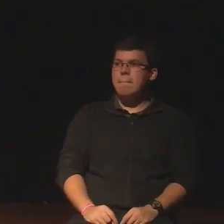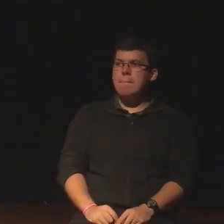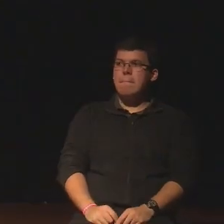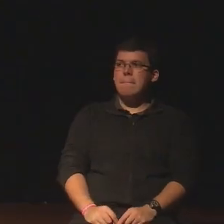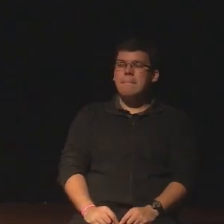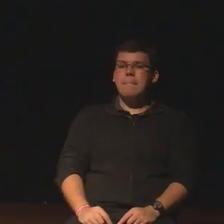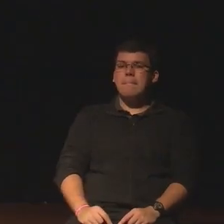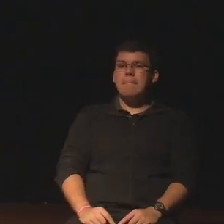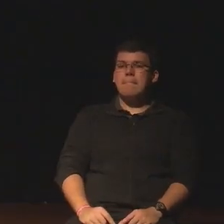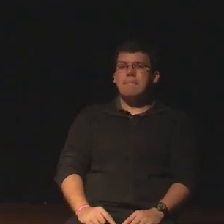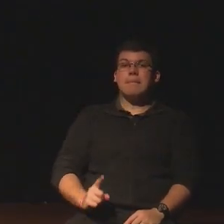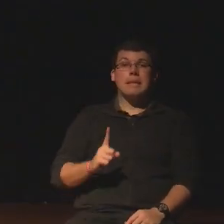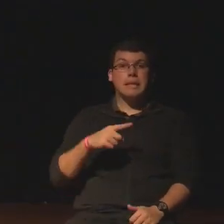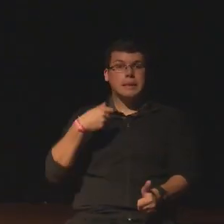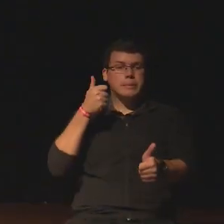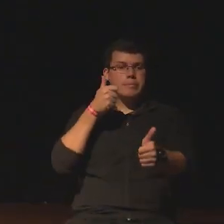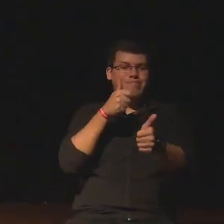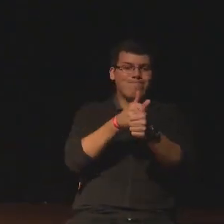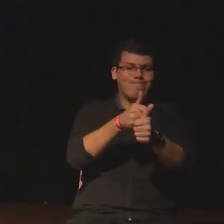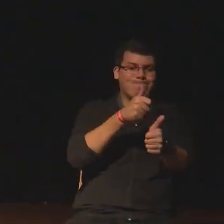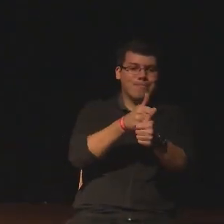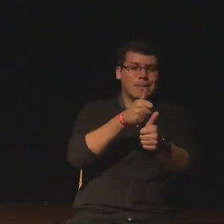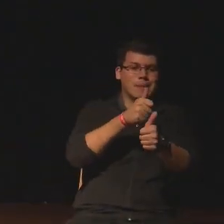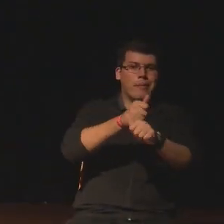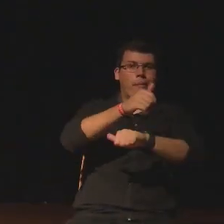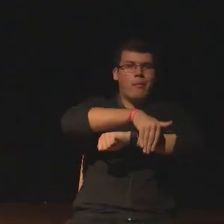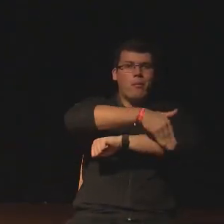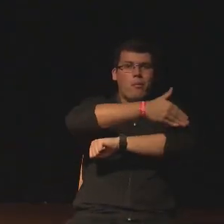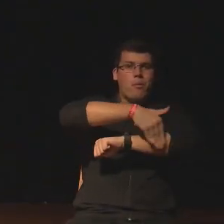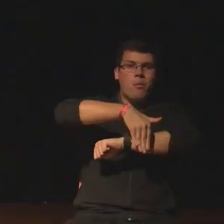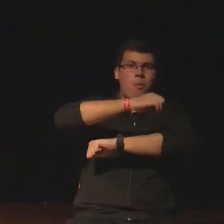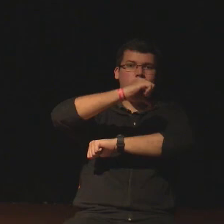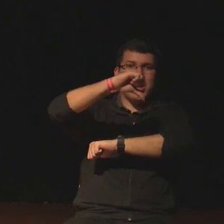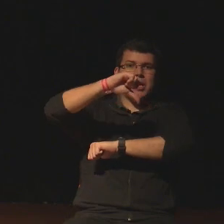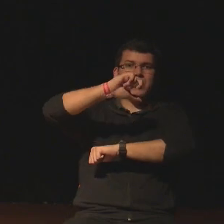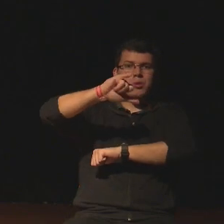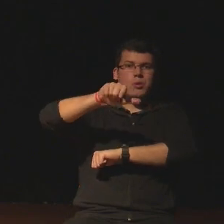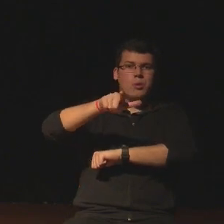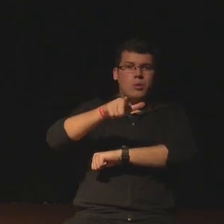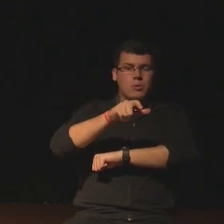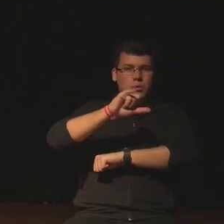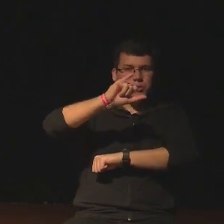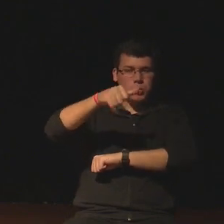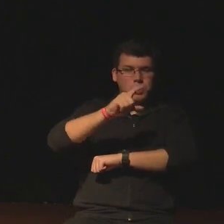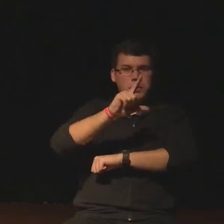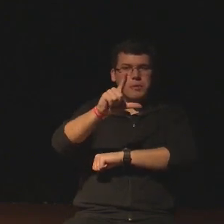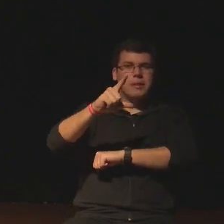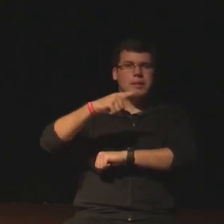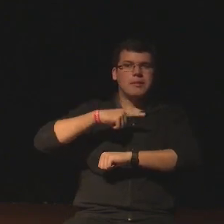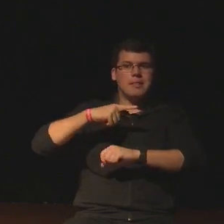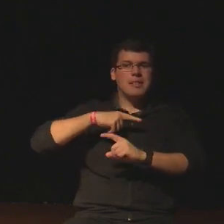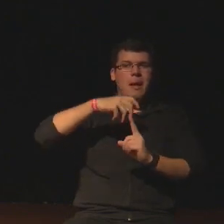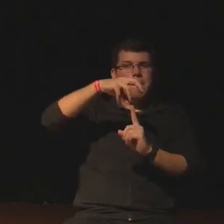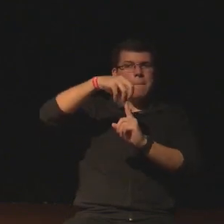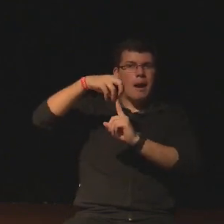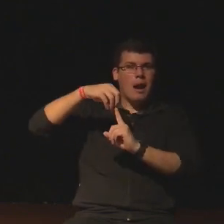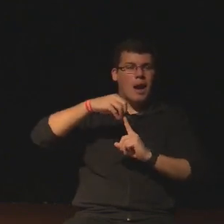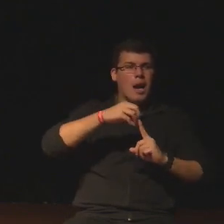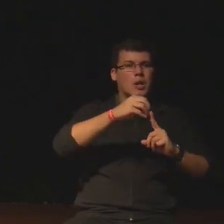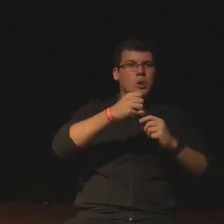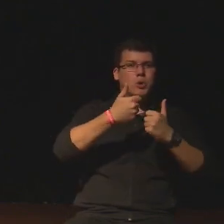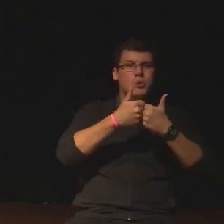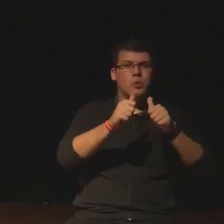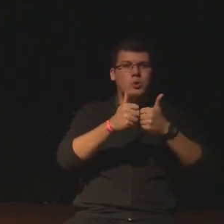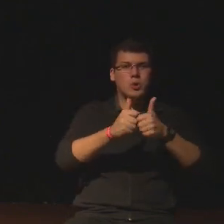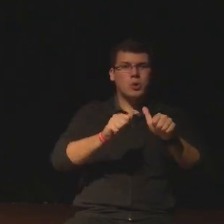de julho, que tem um corredor de ônibus por onde passam muitos ônibus, e tem um ponto de ônibus aqui embaixo